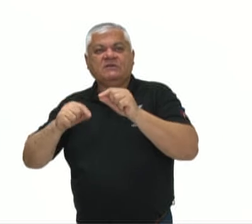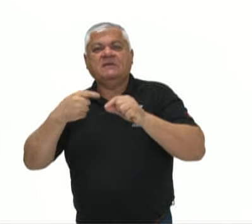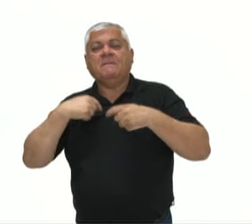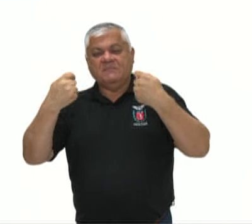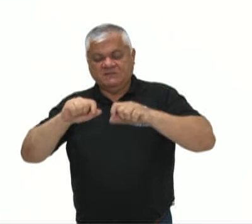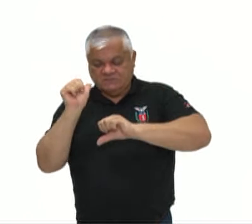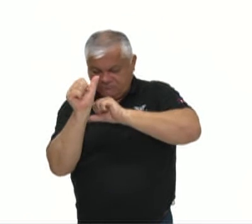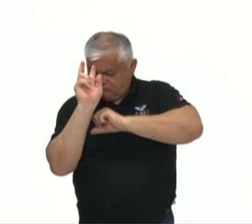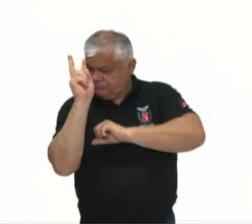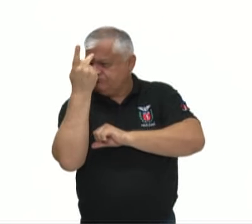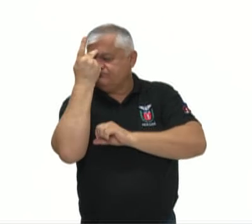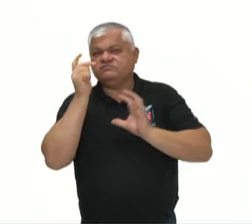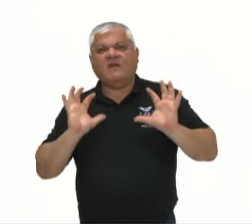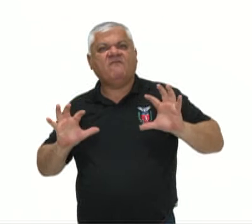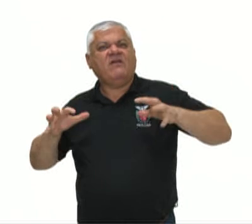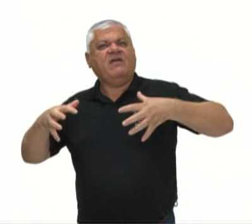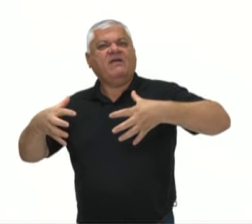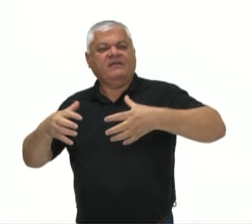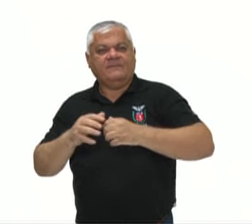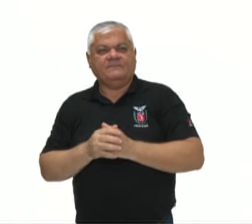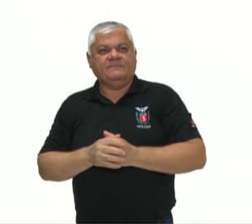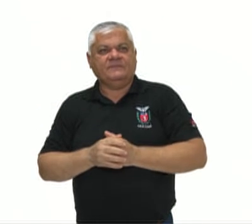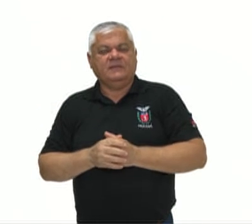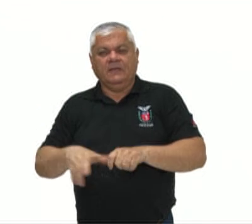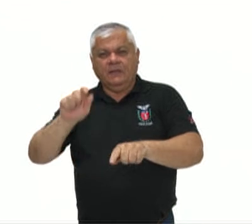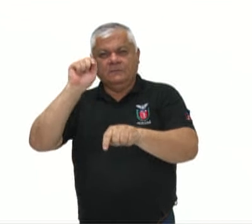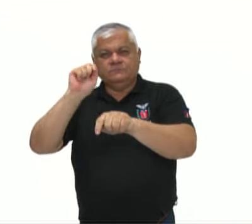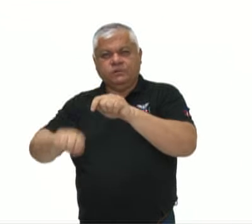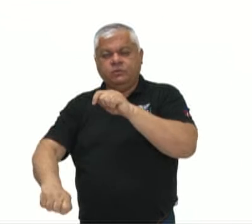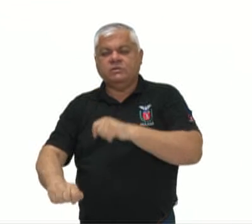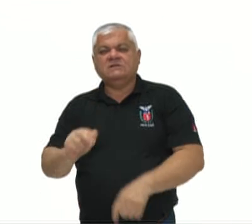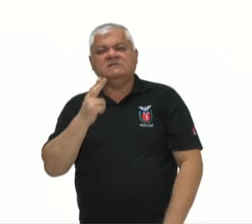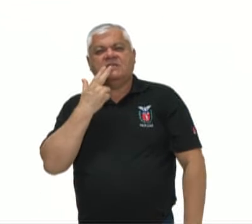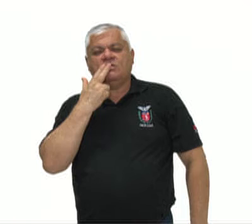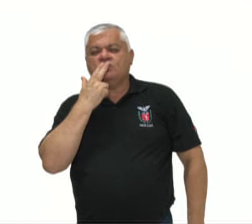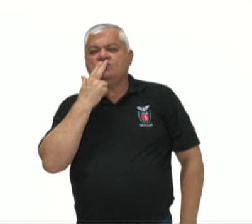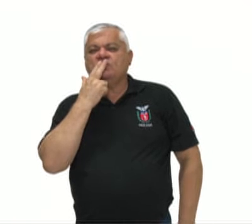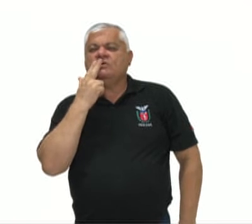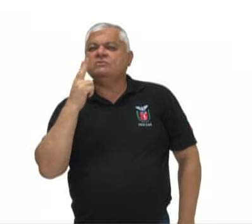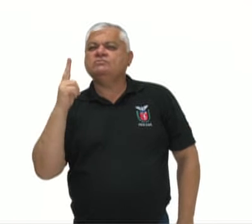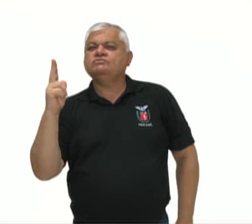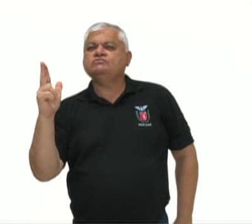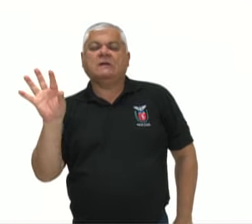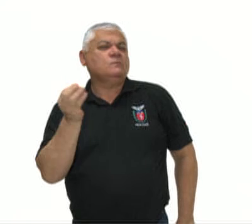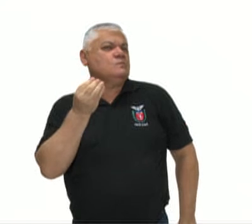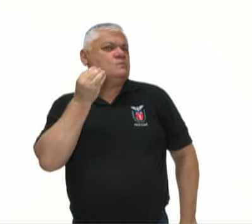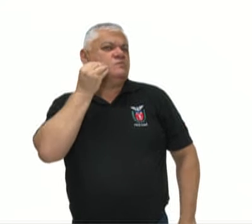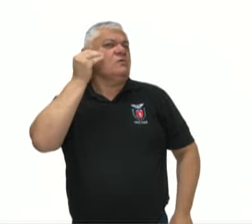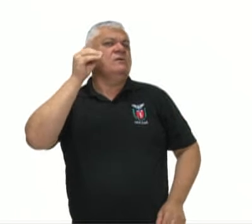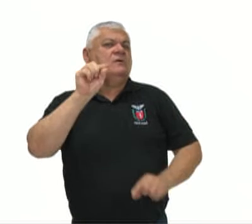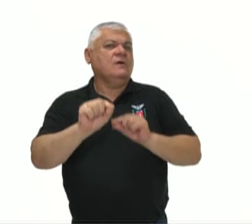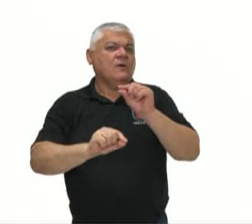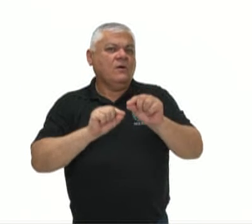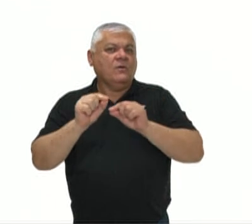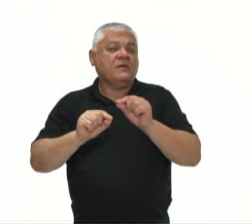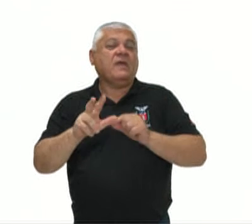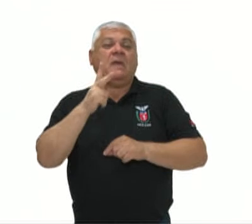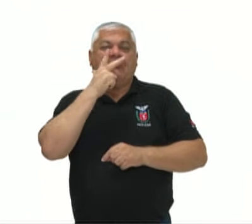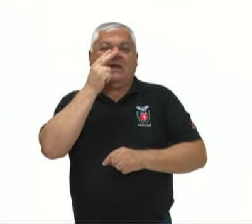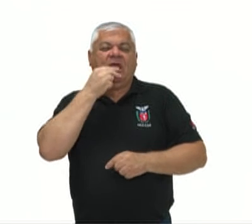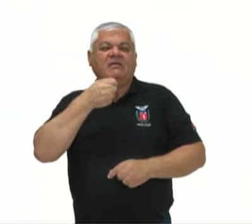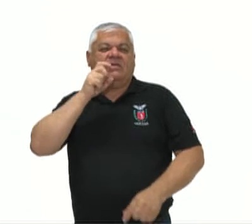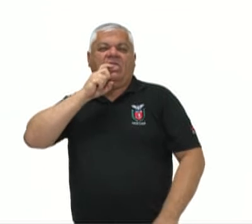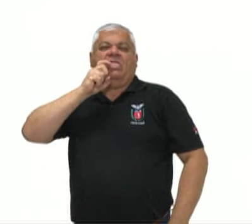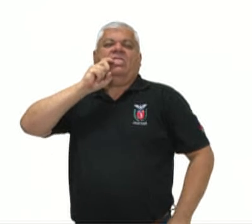fera. Toma um fósforo, acende teu cigarro, o beijo, amigo, é a véspera do